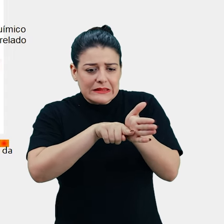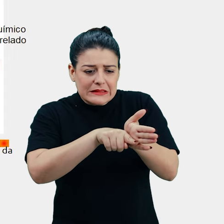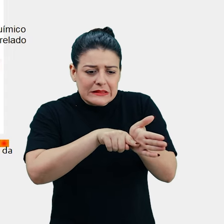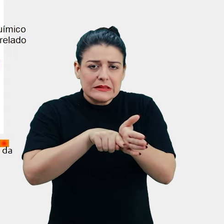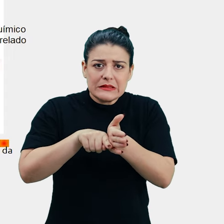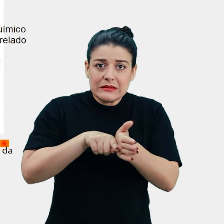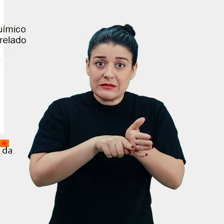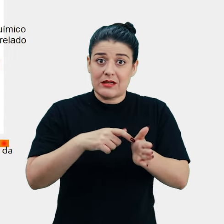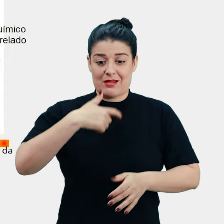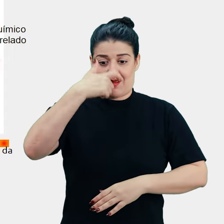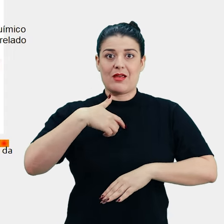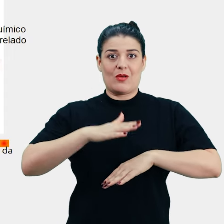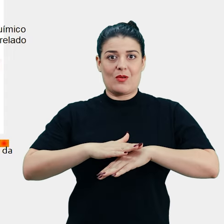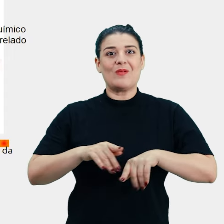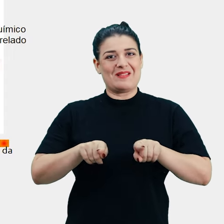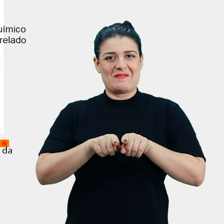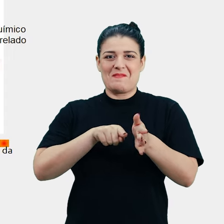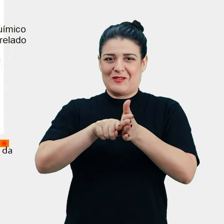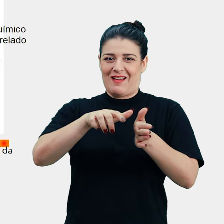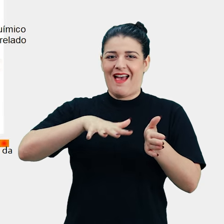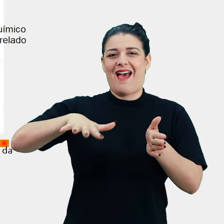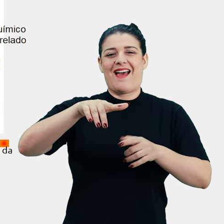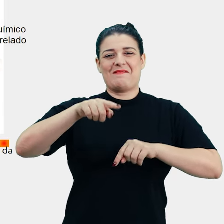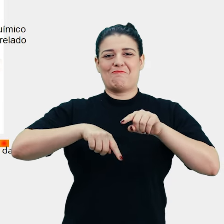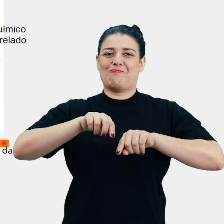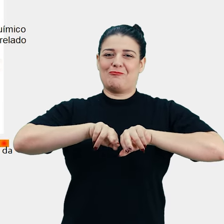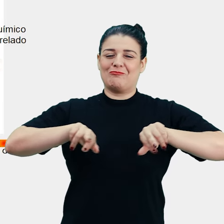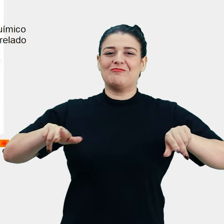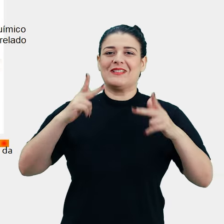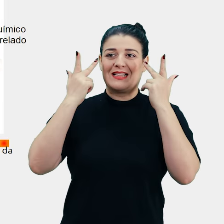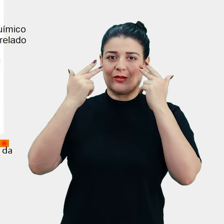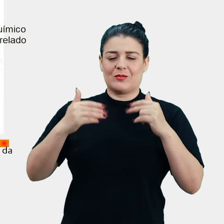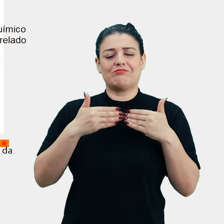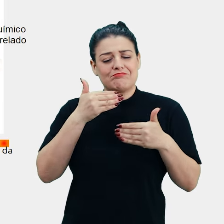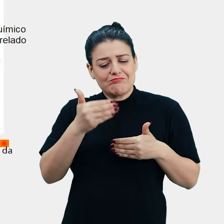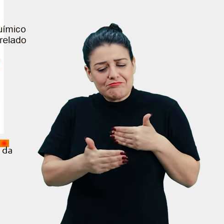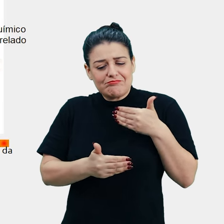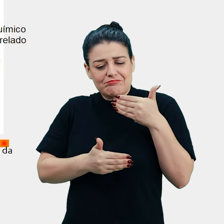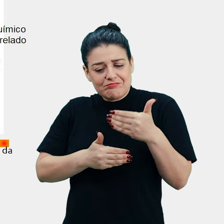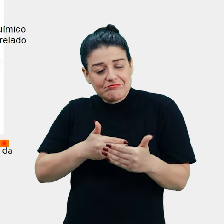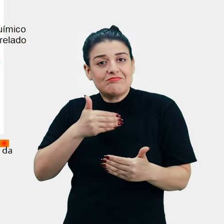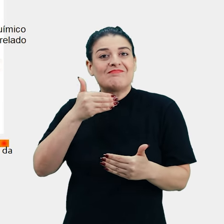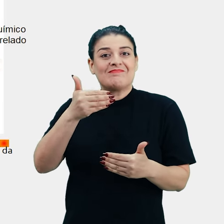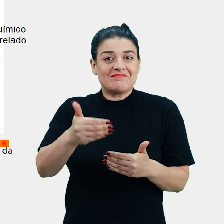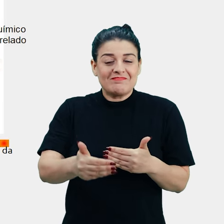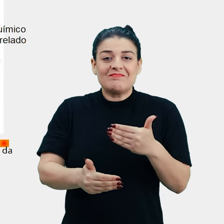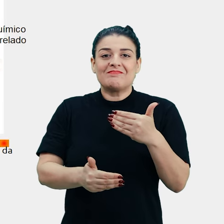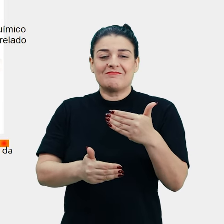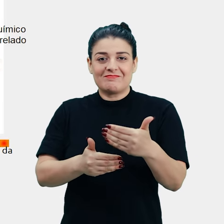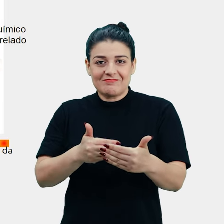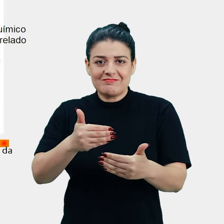cientistas. Eu também sou pesquisadora na área de produtos naturais, então, cada vez mais nós temos, né,